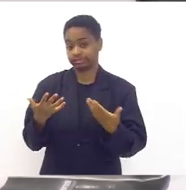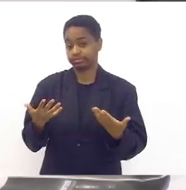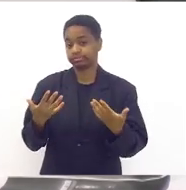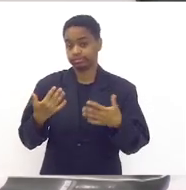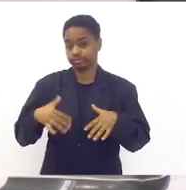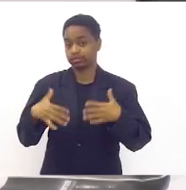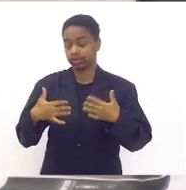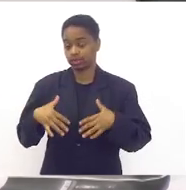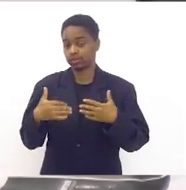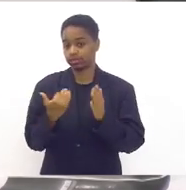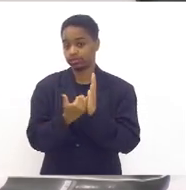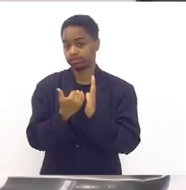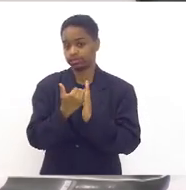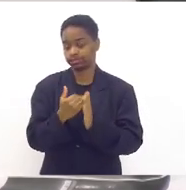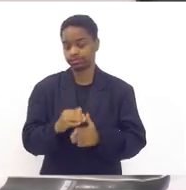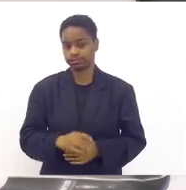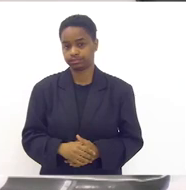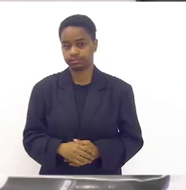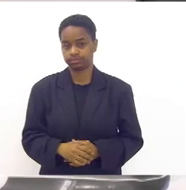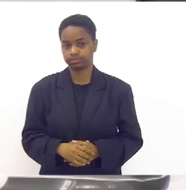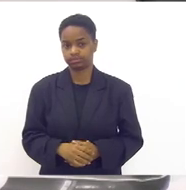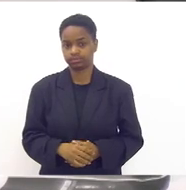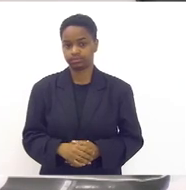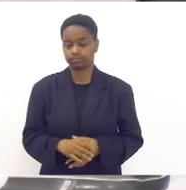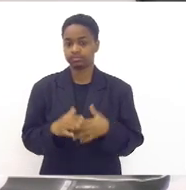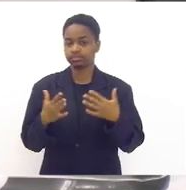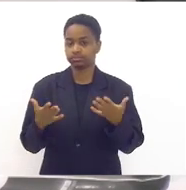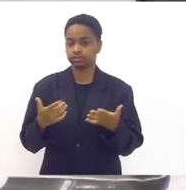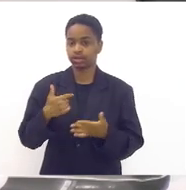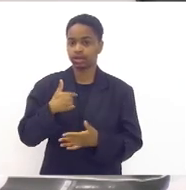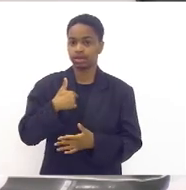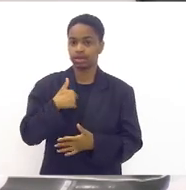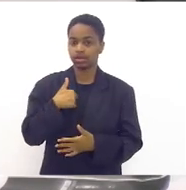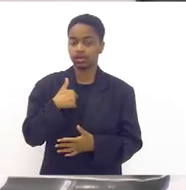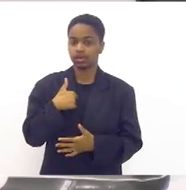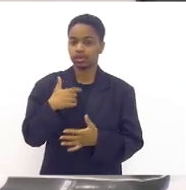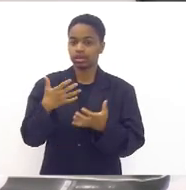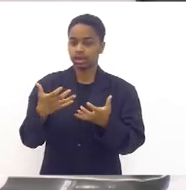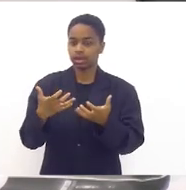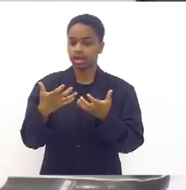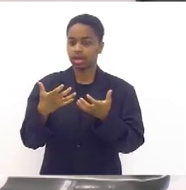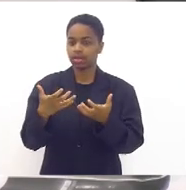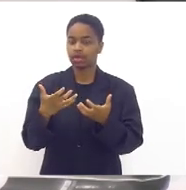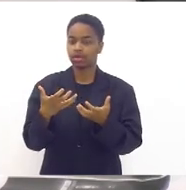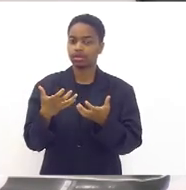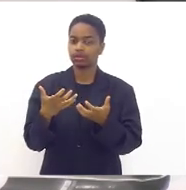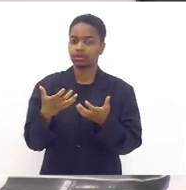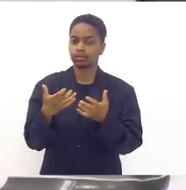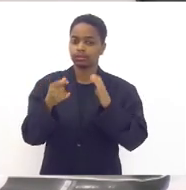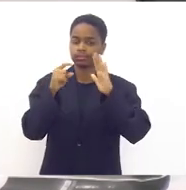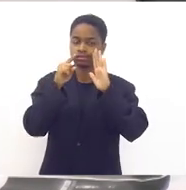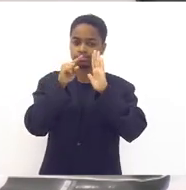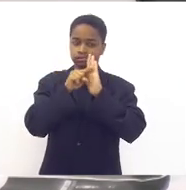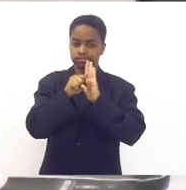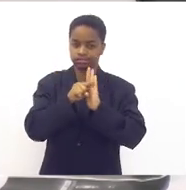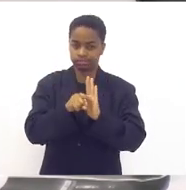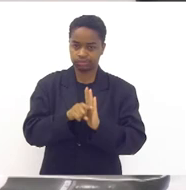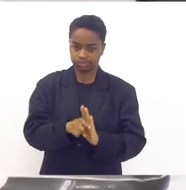significativo. Então, assim, eu queria fazer algumas perguntas